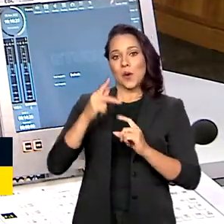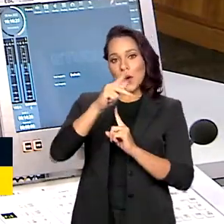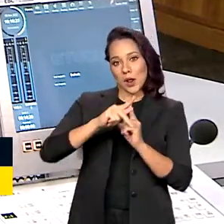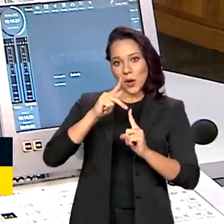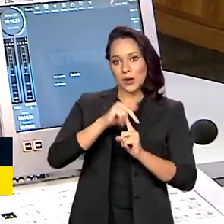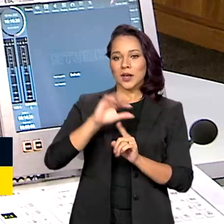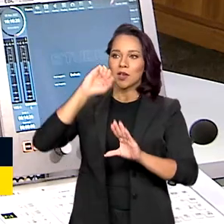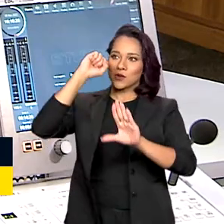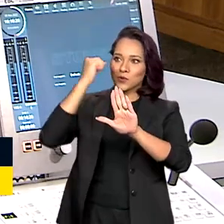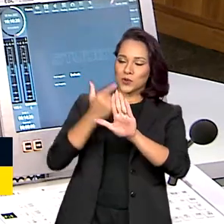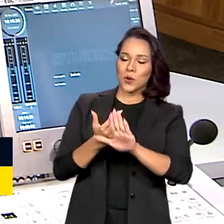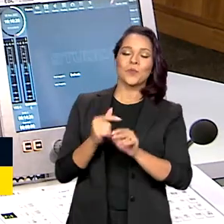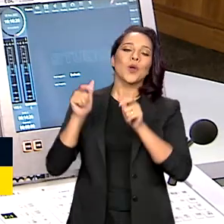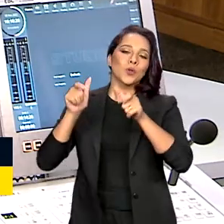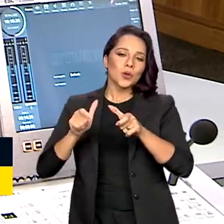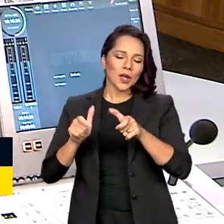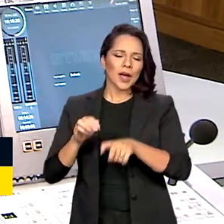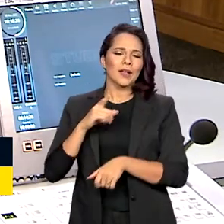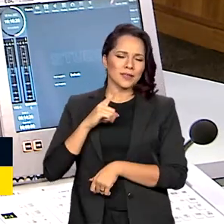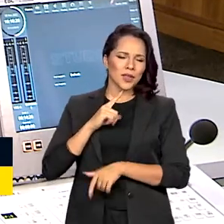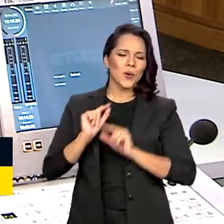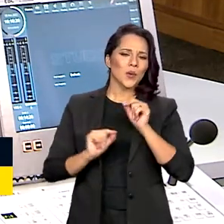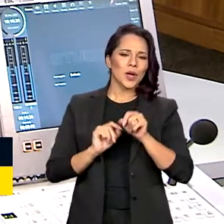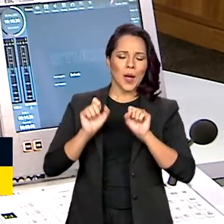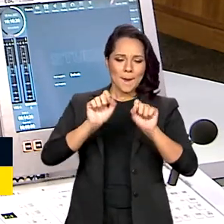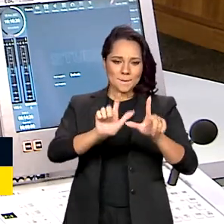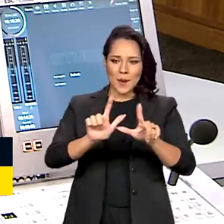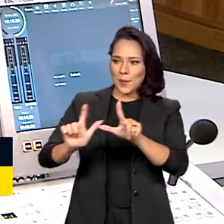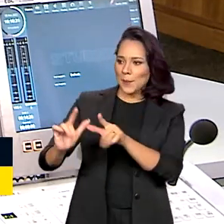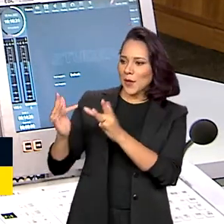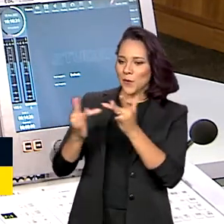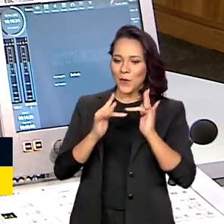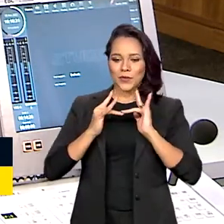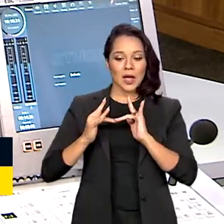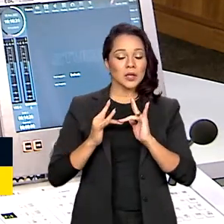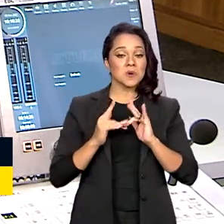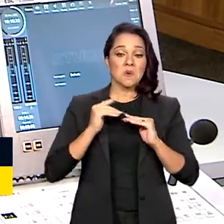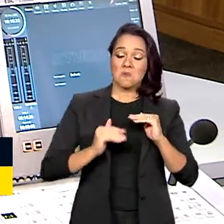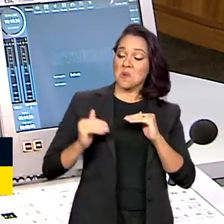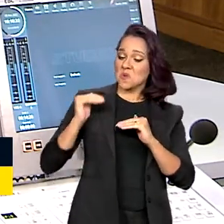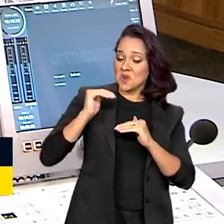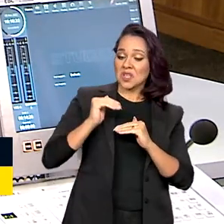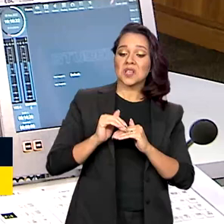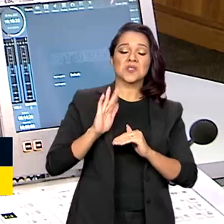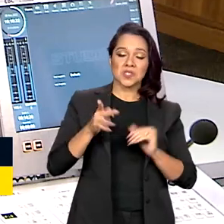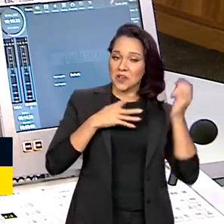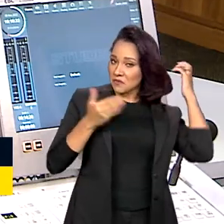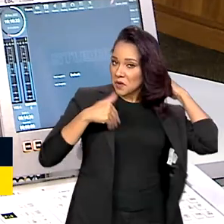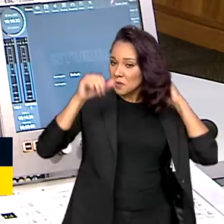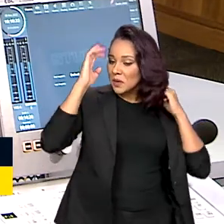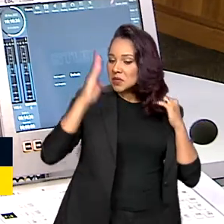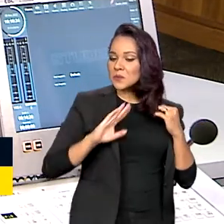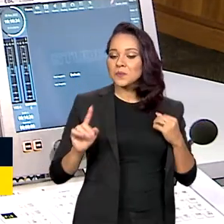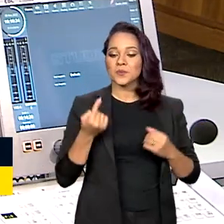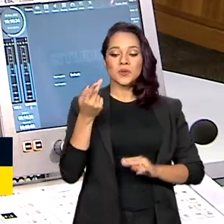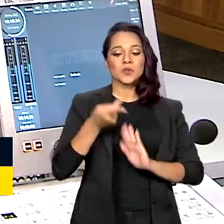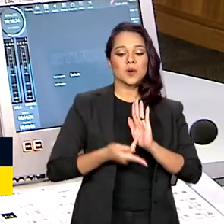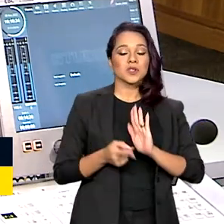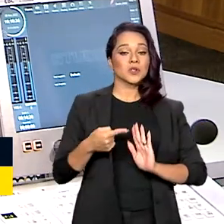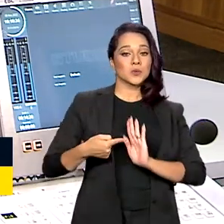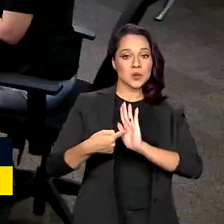e a solar. No local, são realizados painéis interativos com autoridades que estão no país. Um dos